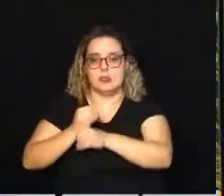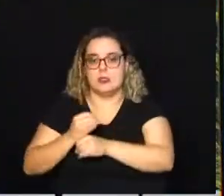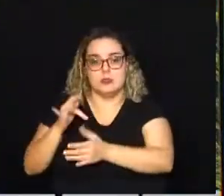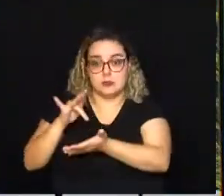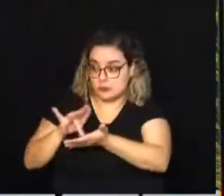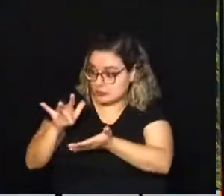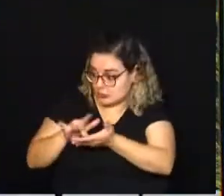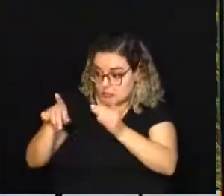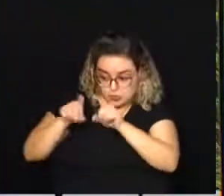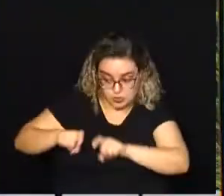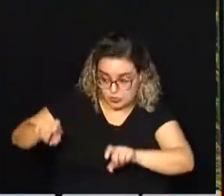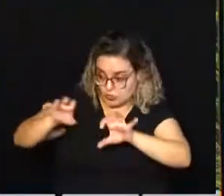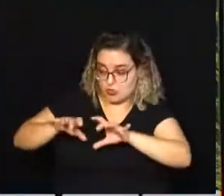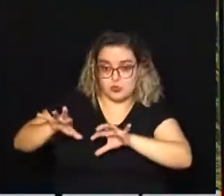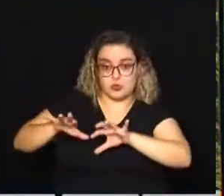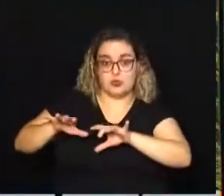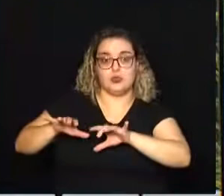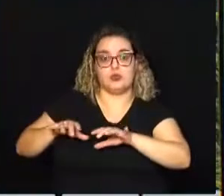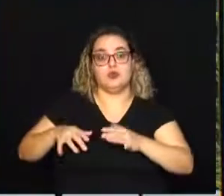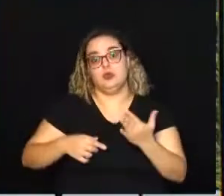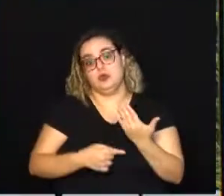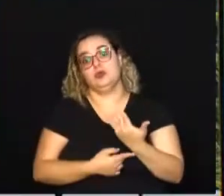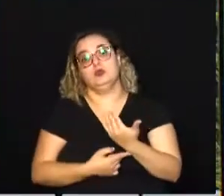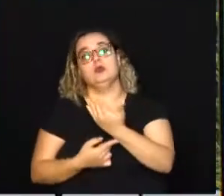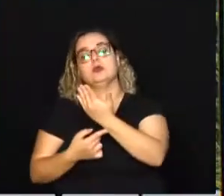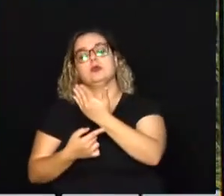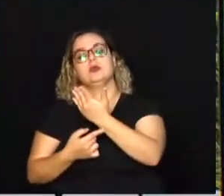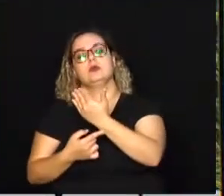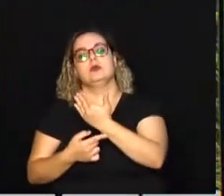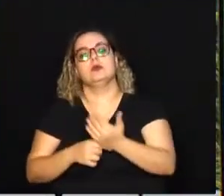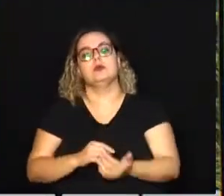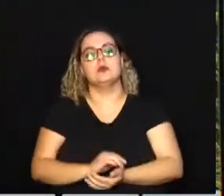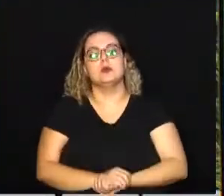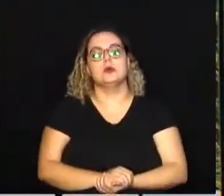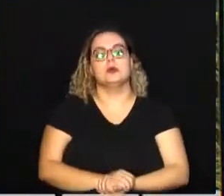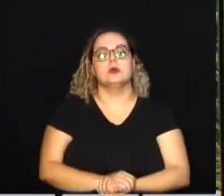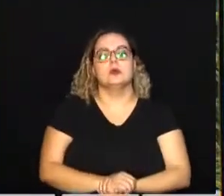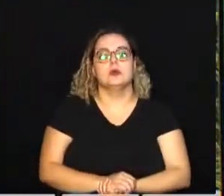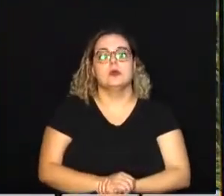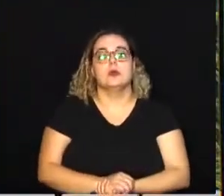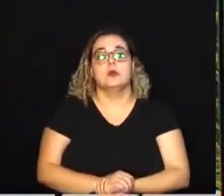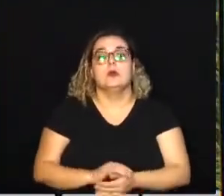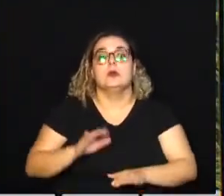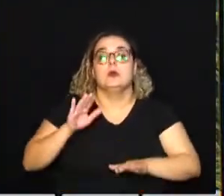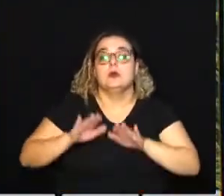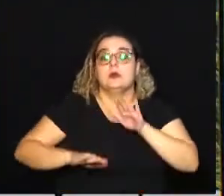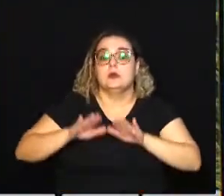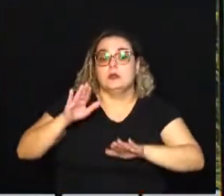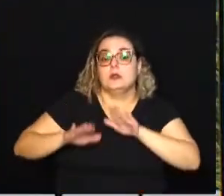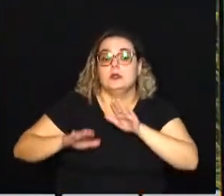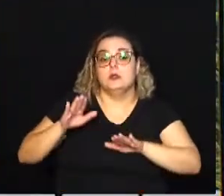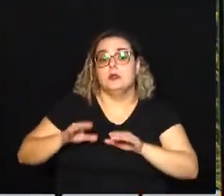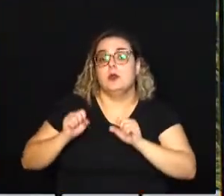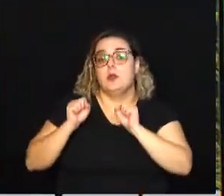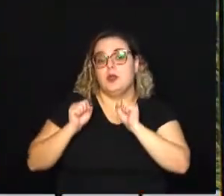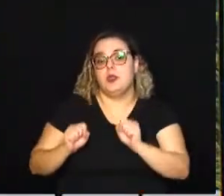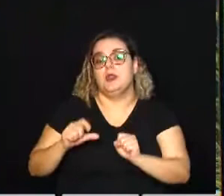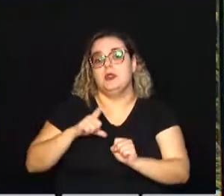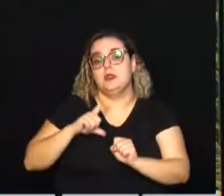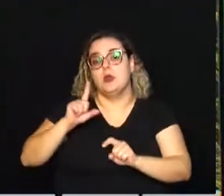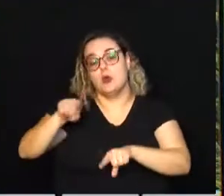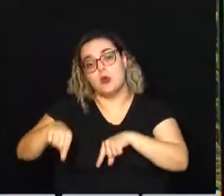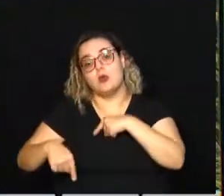a esses instrumentos telemáticos que a gente chama, quem sabe a gente poderia ter tido uma outra,